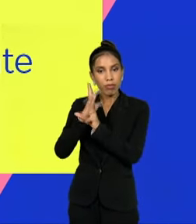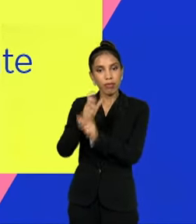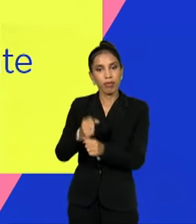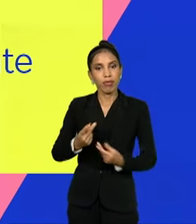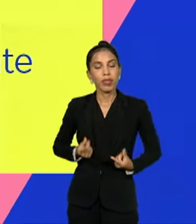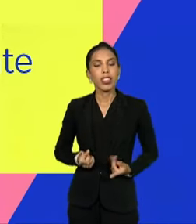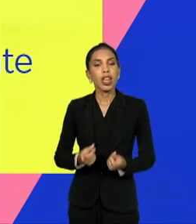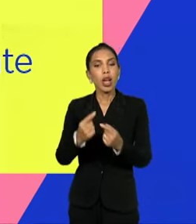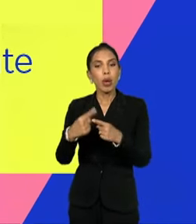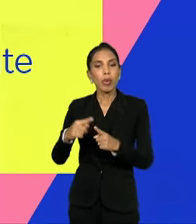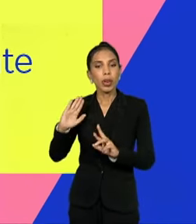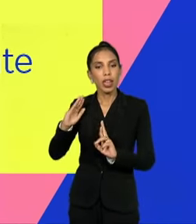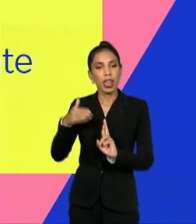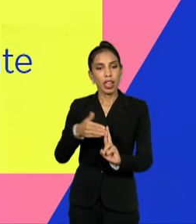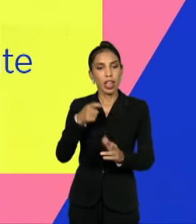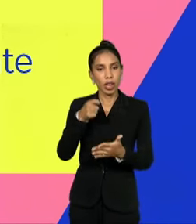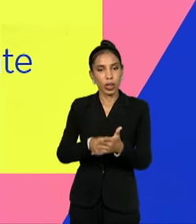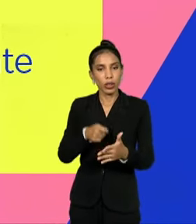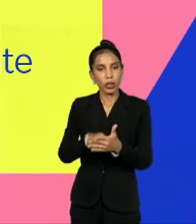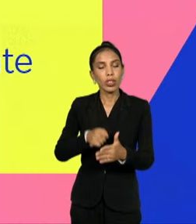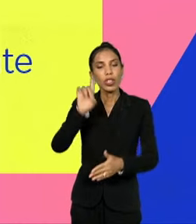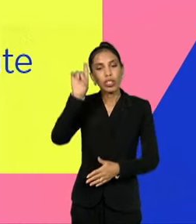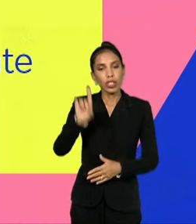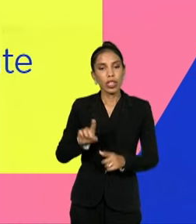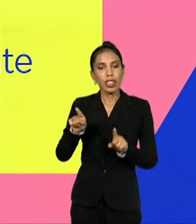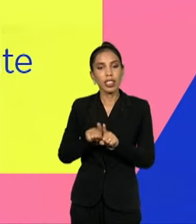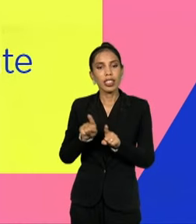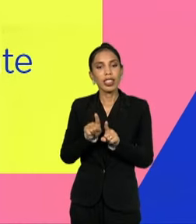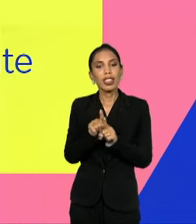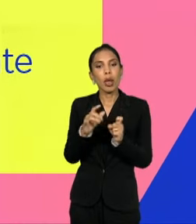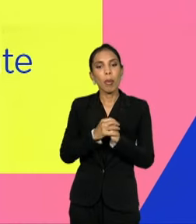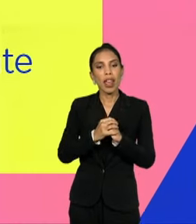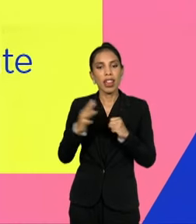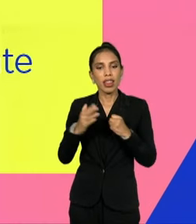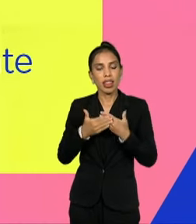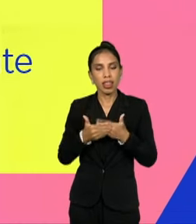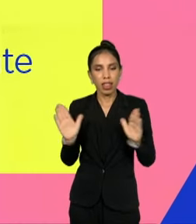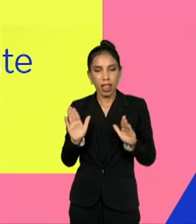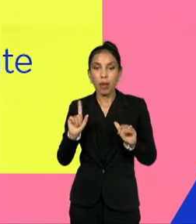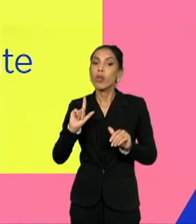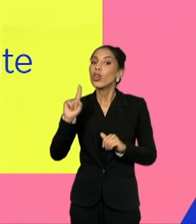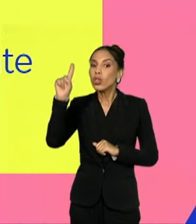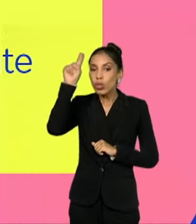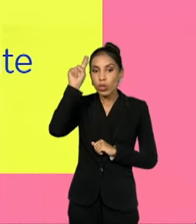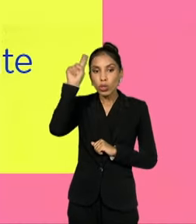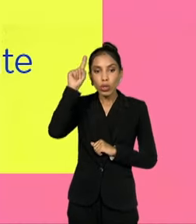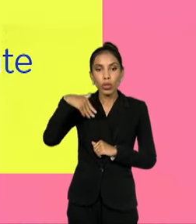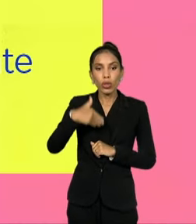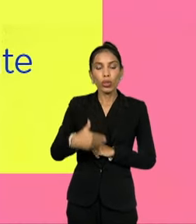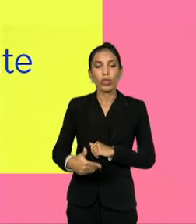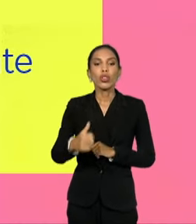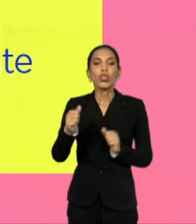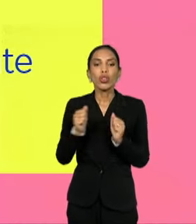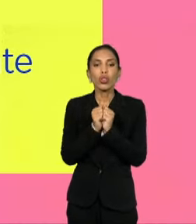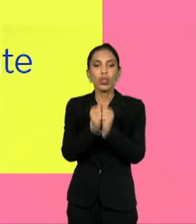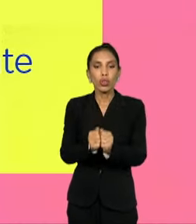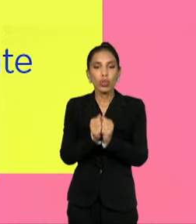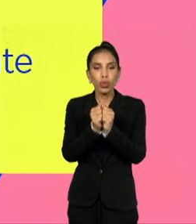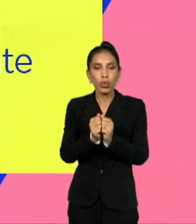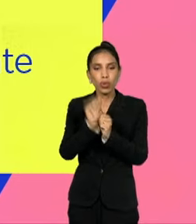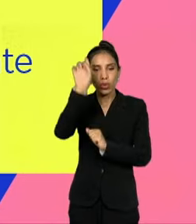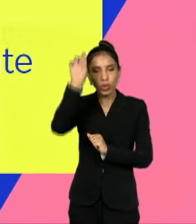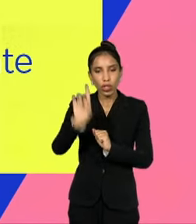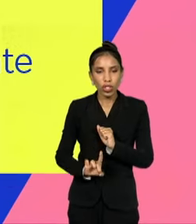sempre, porque representa a luta por direitos e democracia, e a mesma luta é todo dia, juntos por direitos e